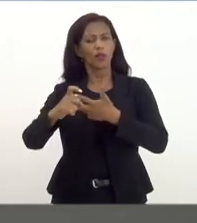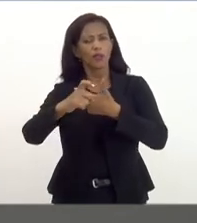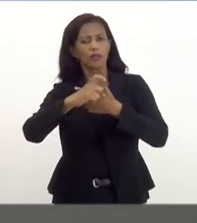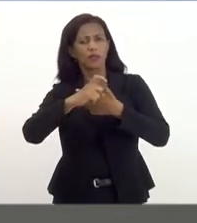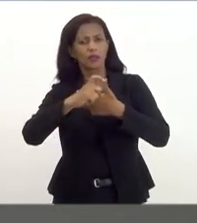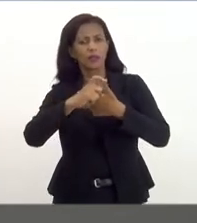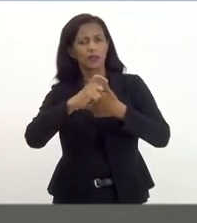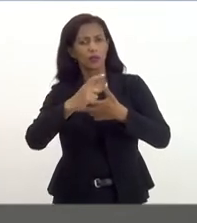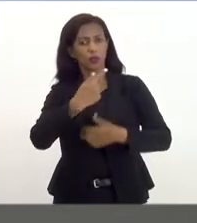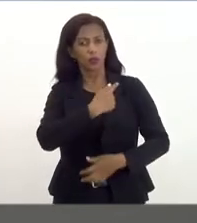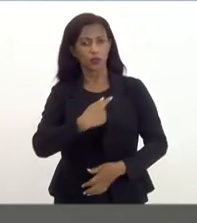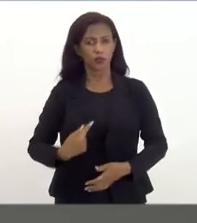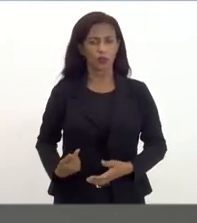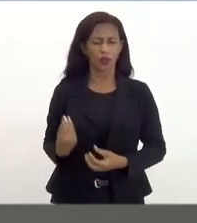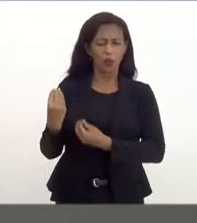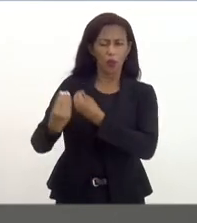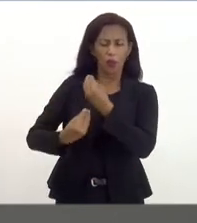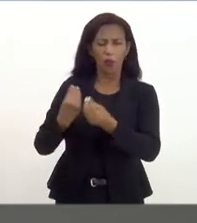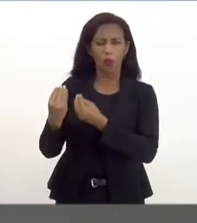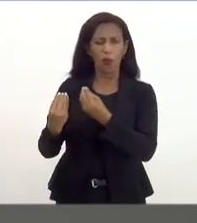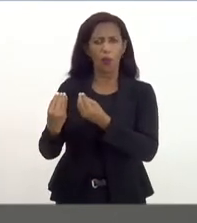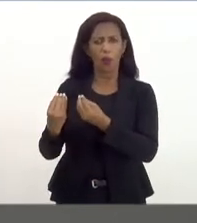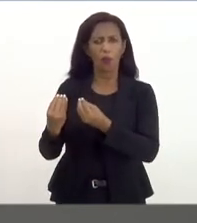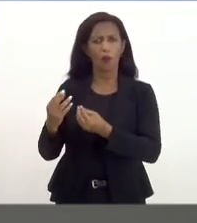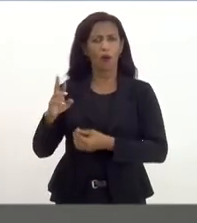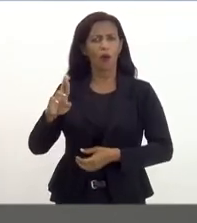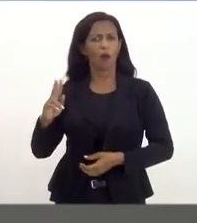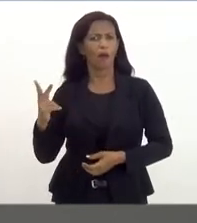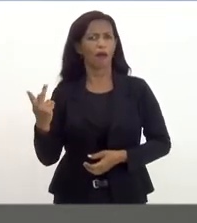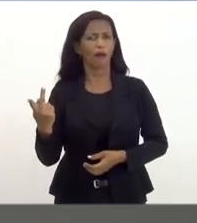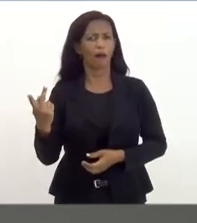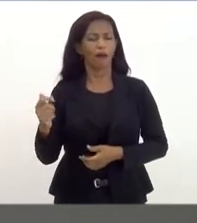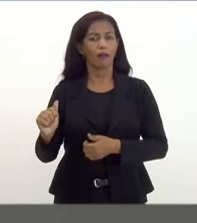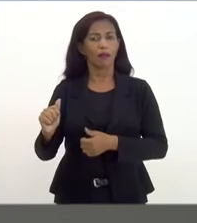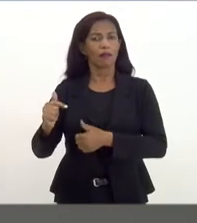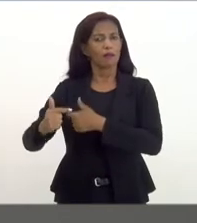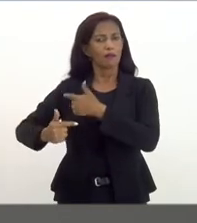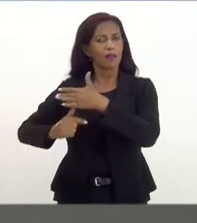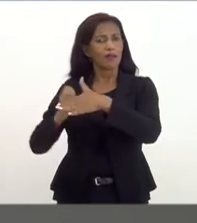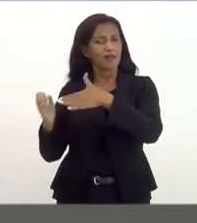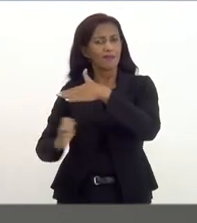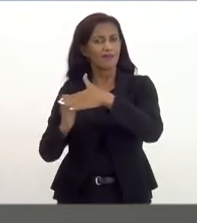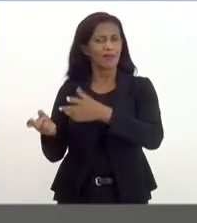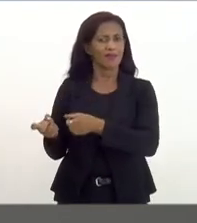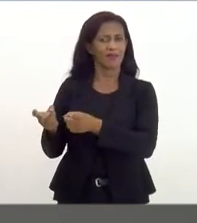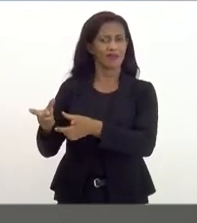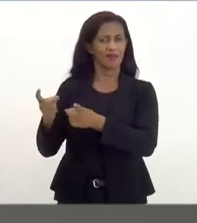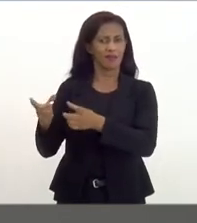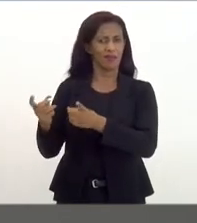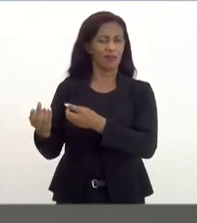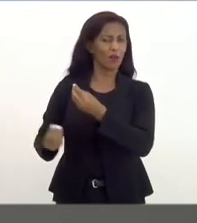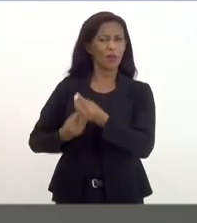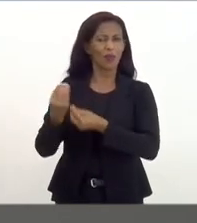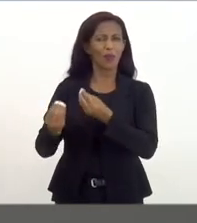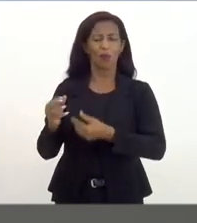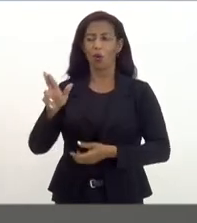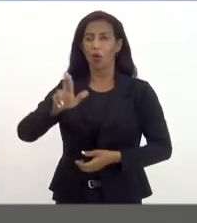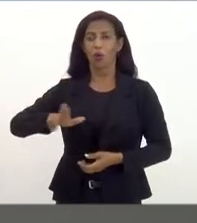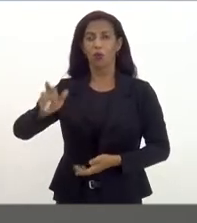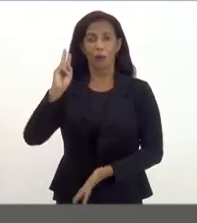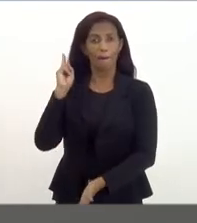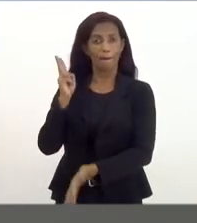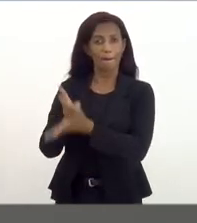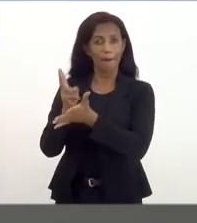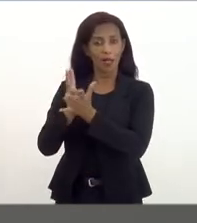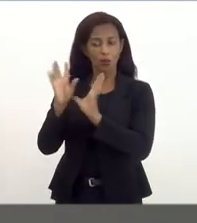tentar otimizar os recursos humanos das empresas liquidação o que que eu quero dizer é usar o